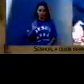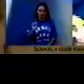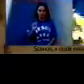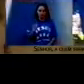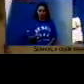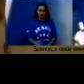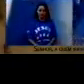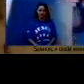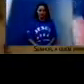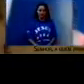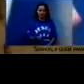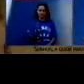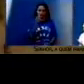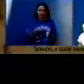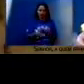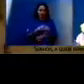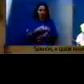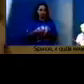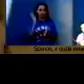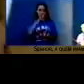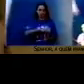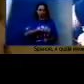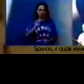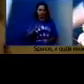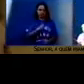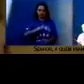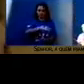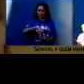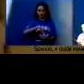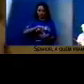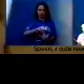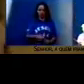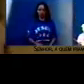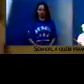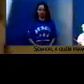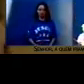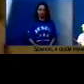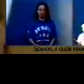comendo essas porcarias, como foi falado aqui, essa lavagem do filho pródigo.